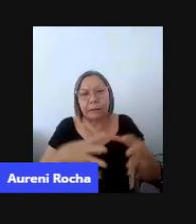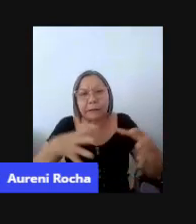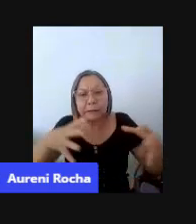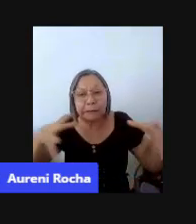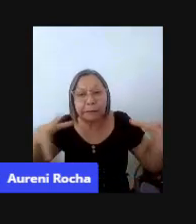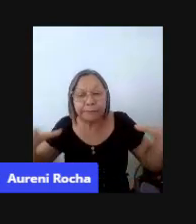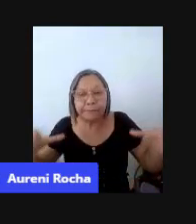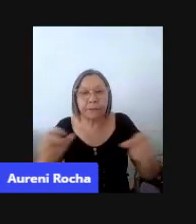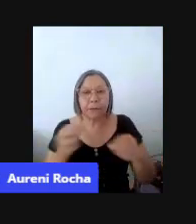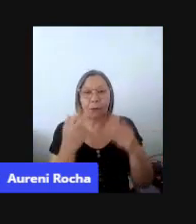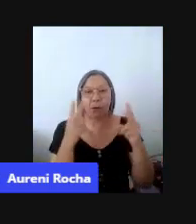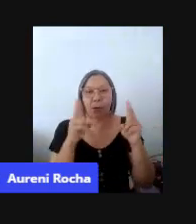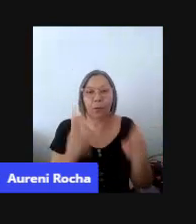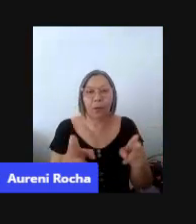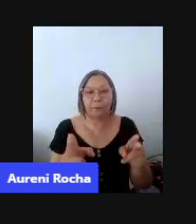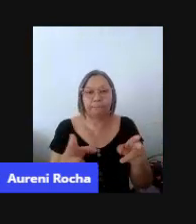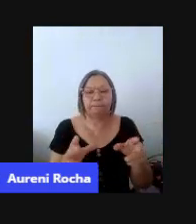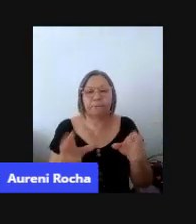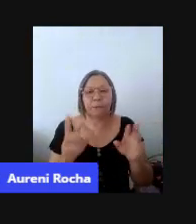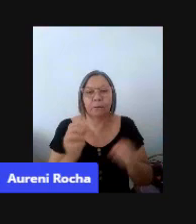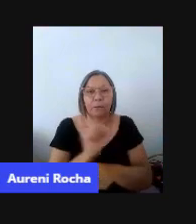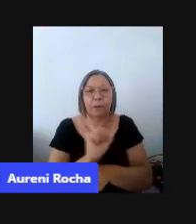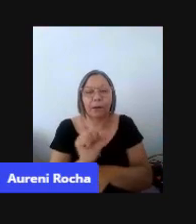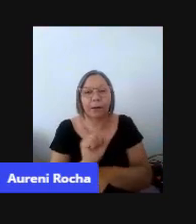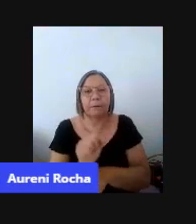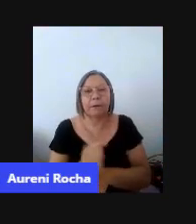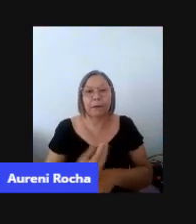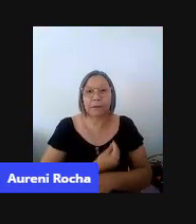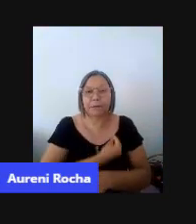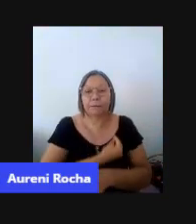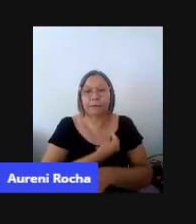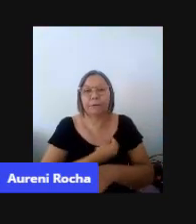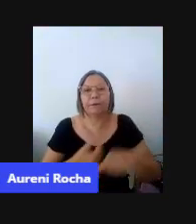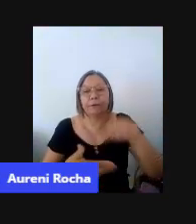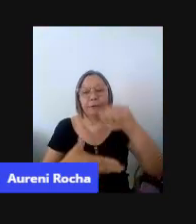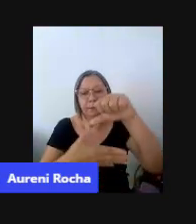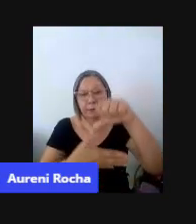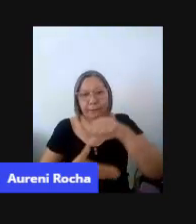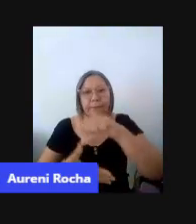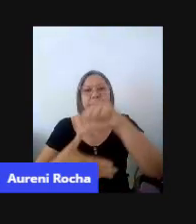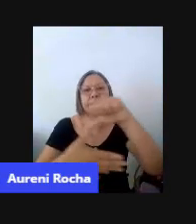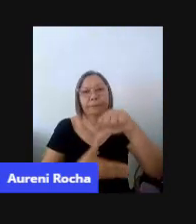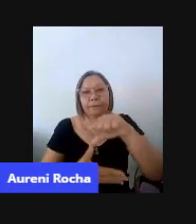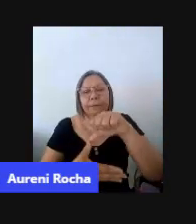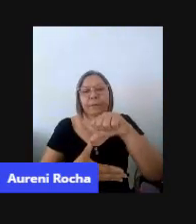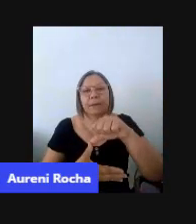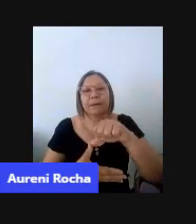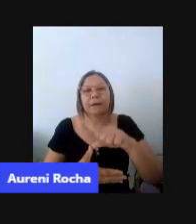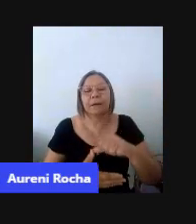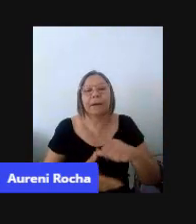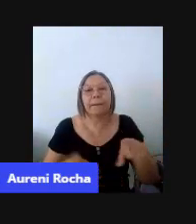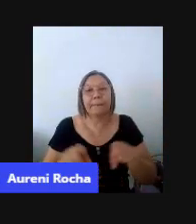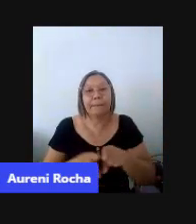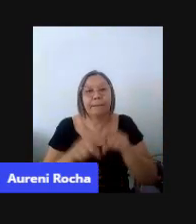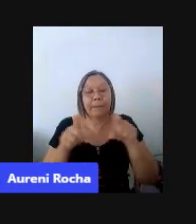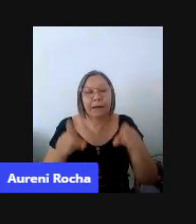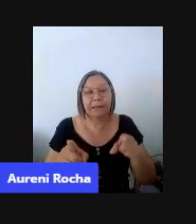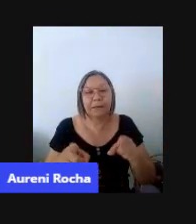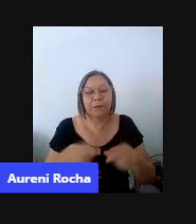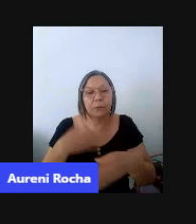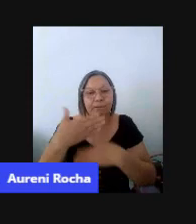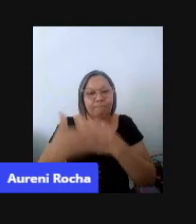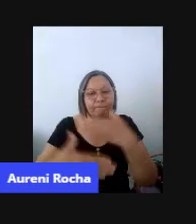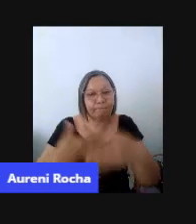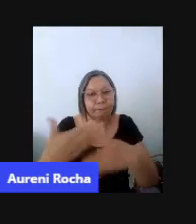Sul. Infelizmente, esses gigantes desapareceram, mas hoje